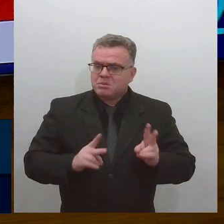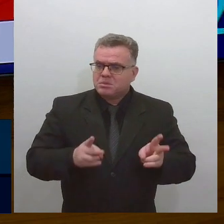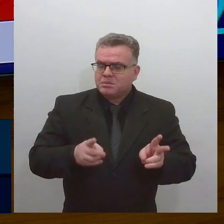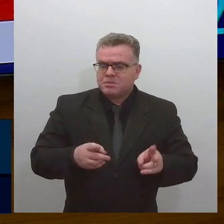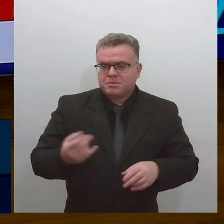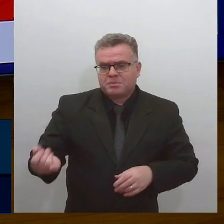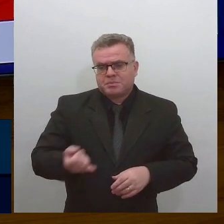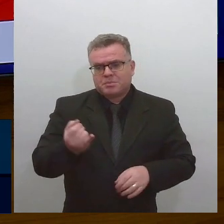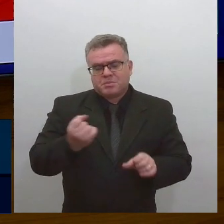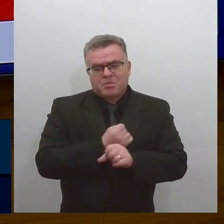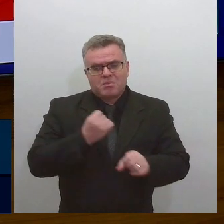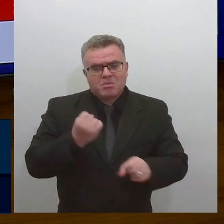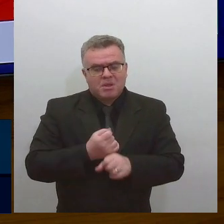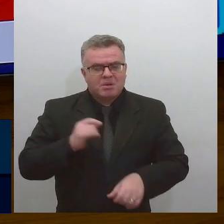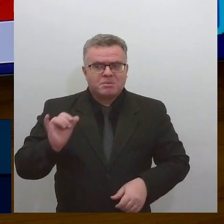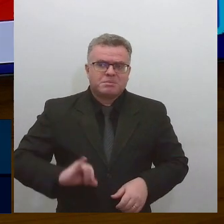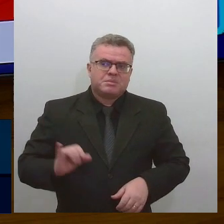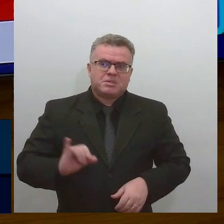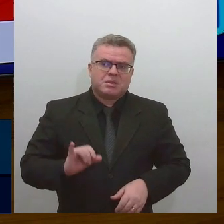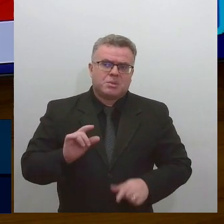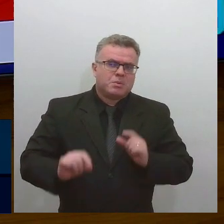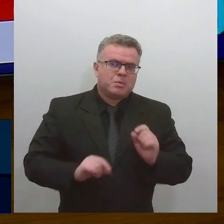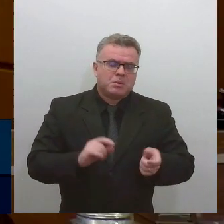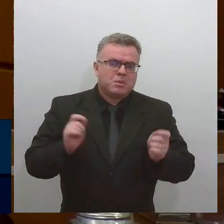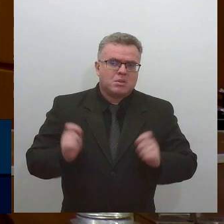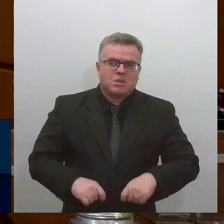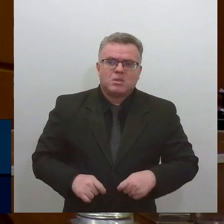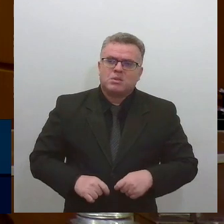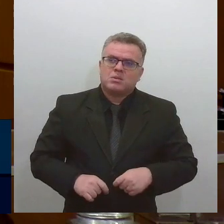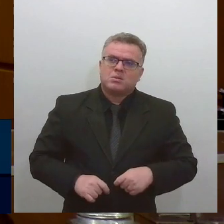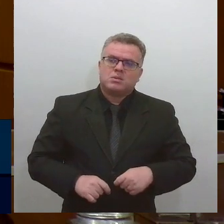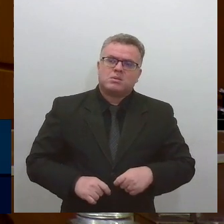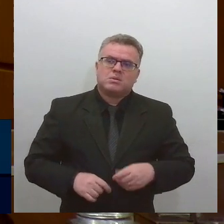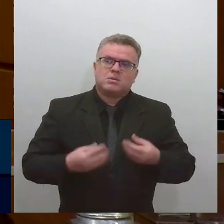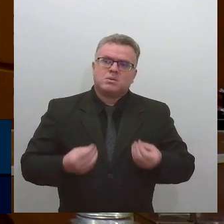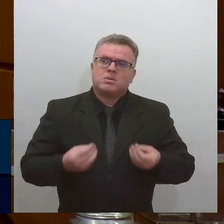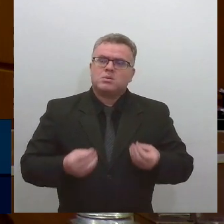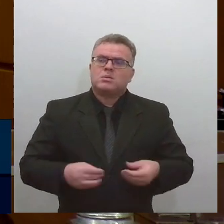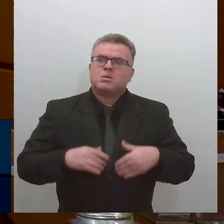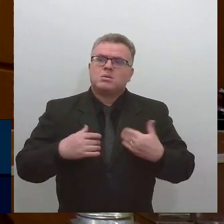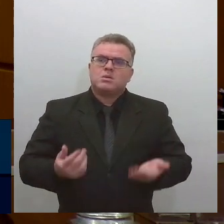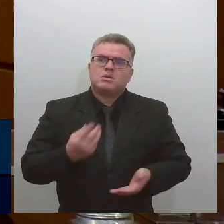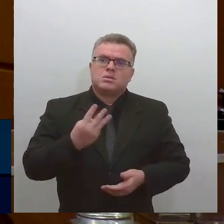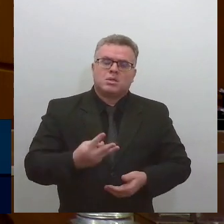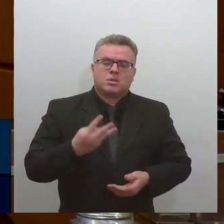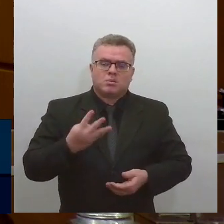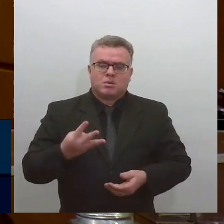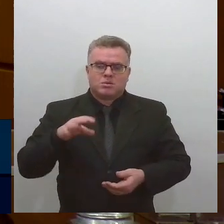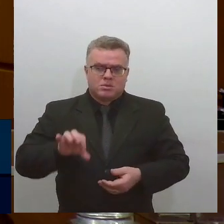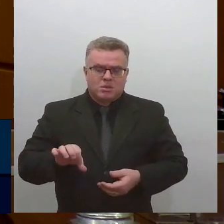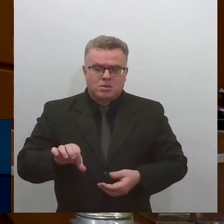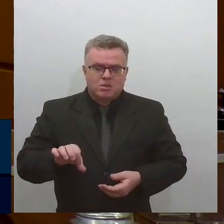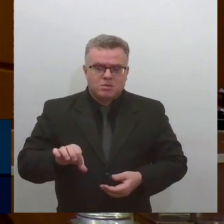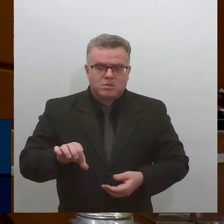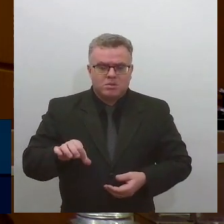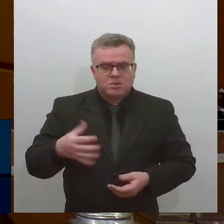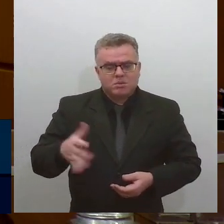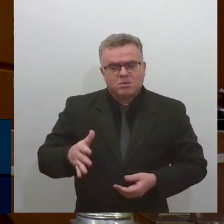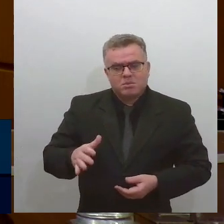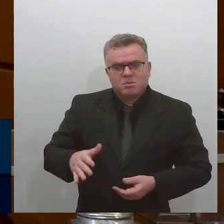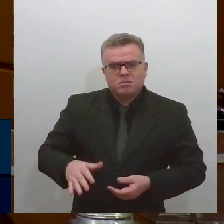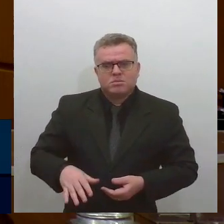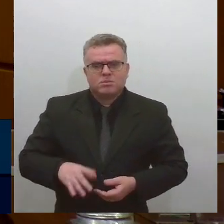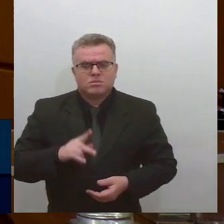nela que é na BR 349 entre Penedo e Neópolis ou seja na divisa dos